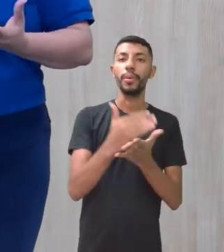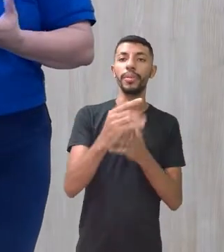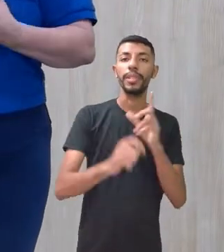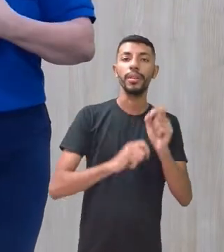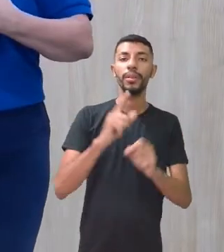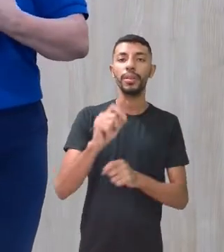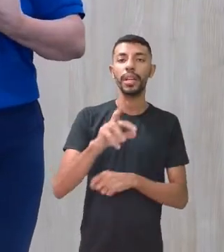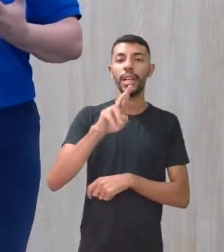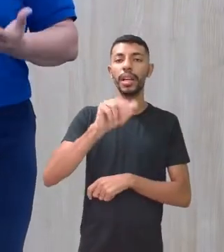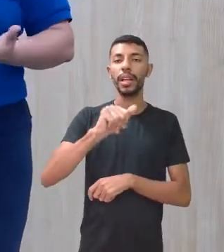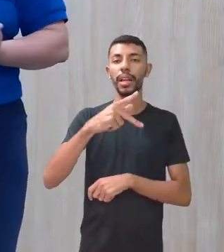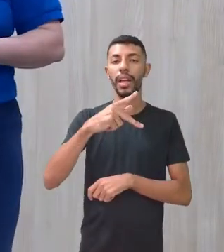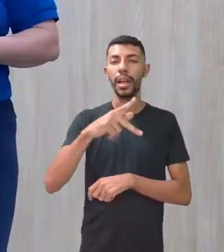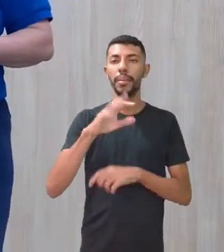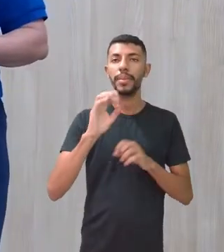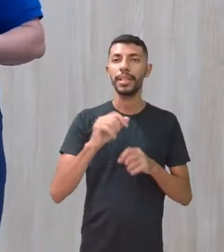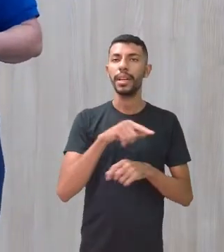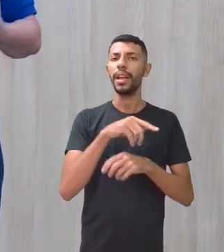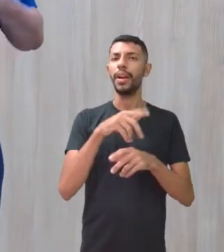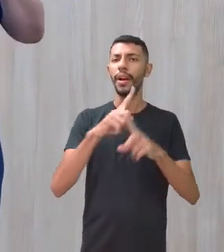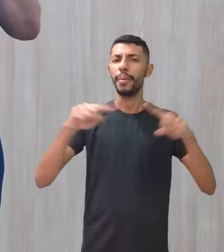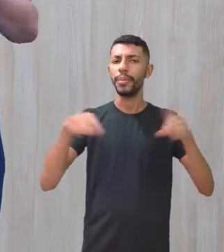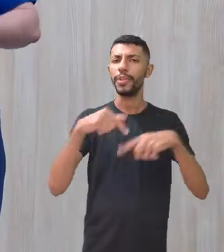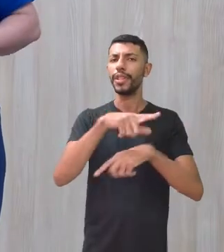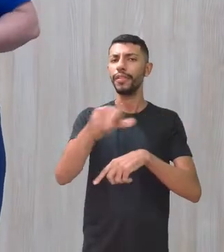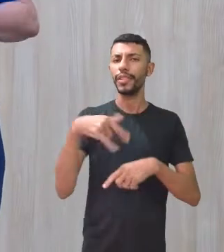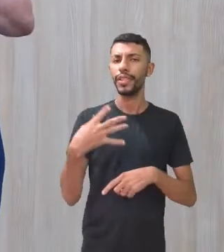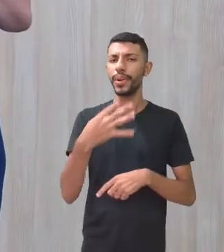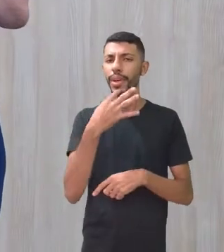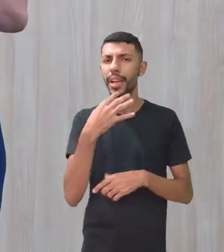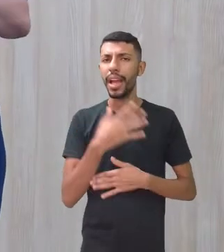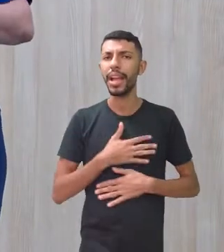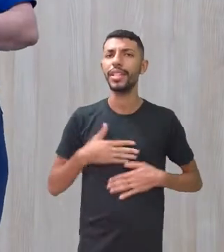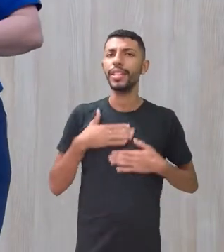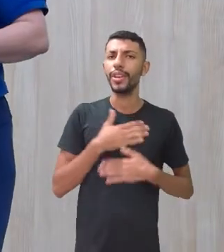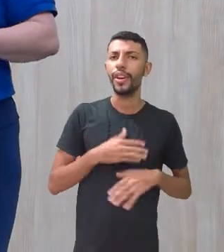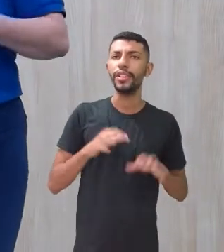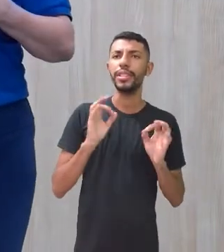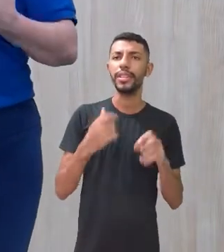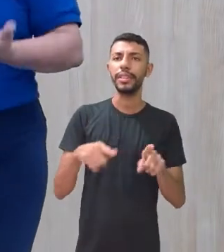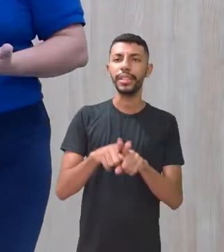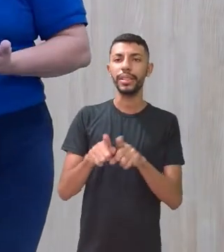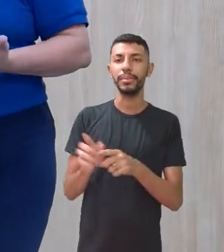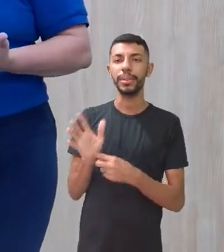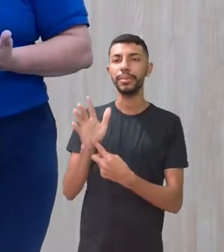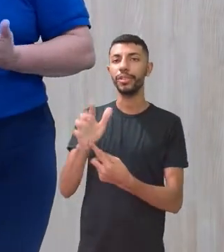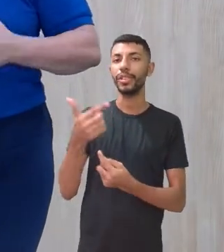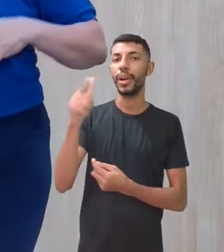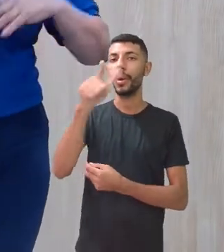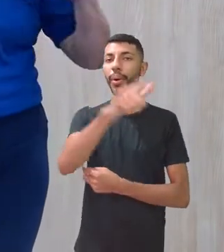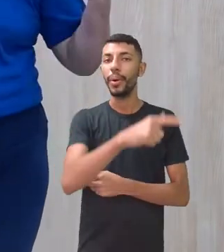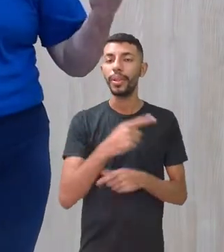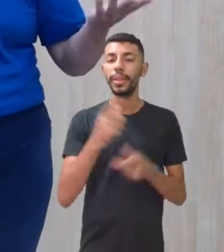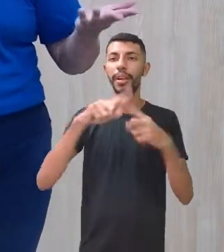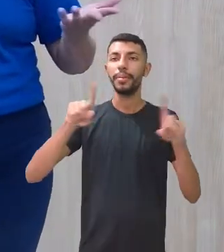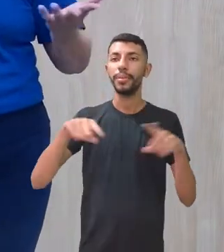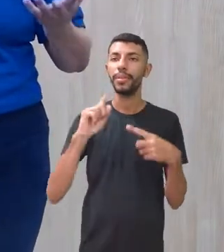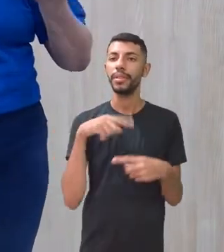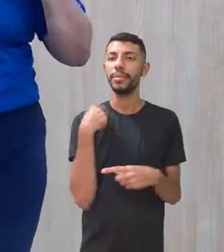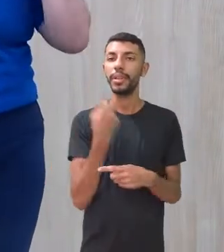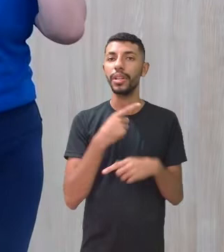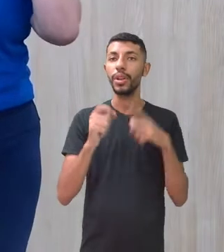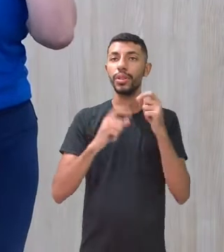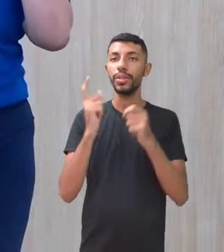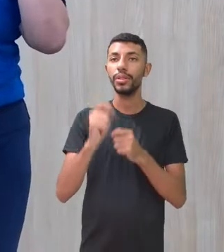rap, que é uma música que vocês curtem, né, que conhecem, e também trouxe outras músicas para a gente ampliar o